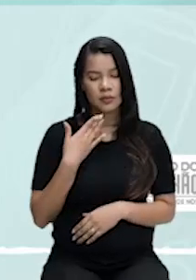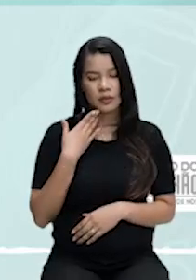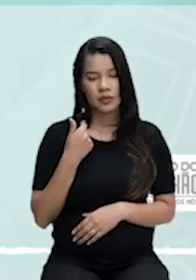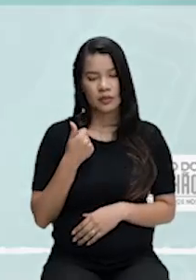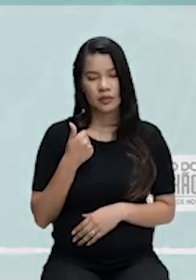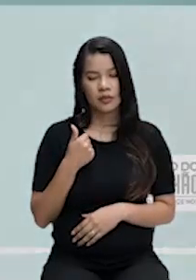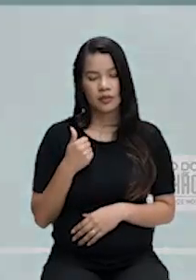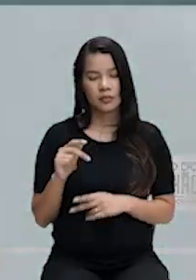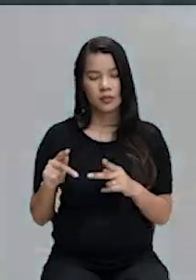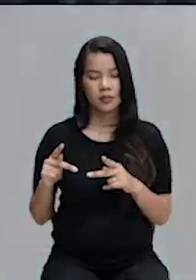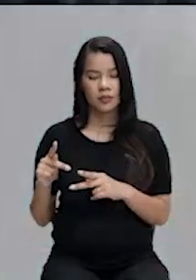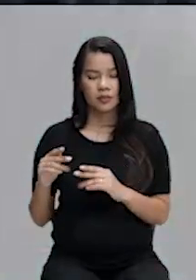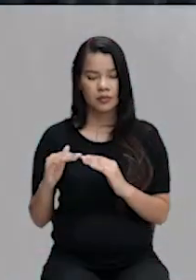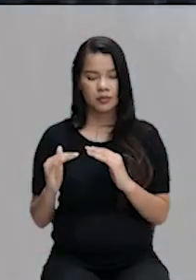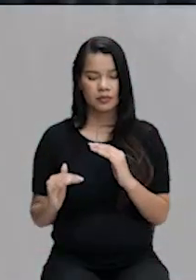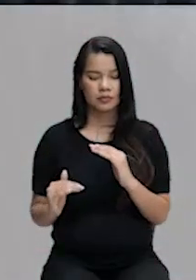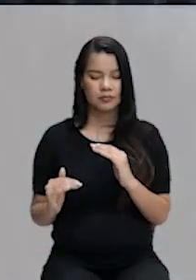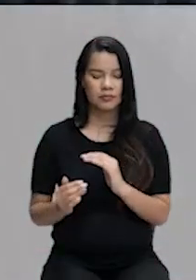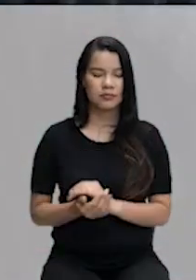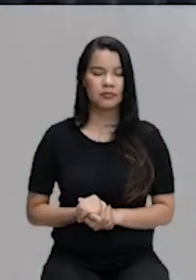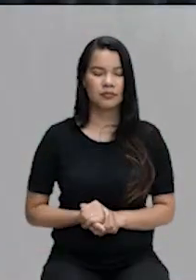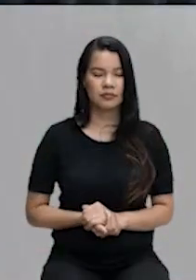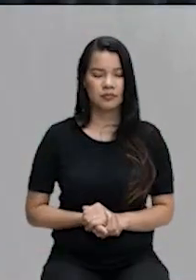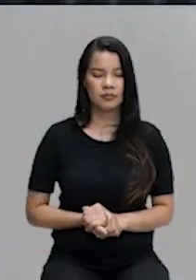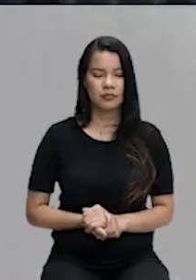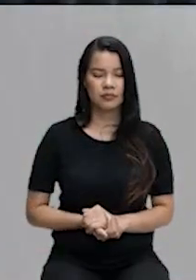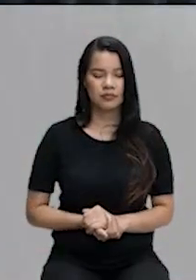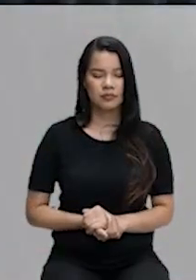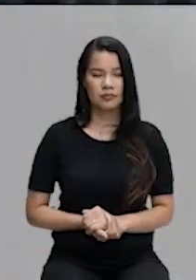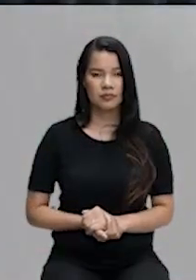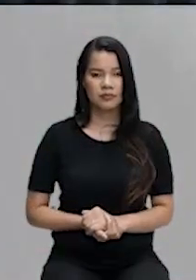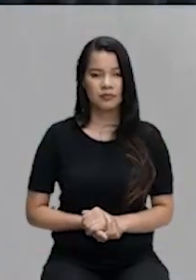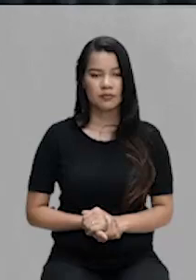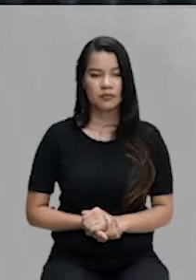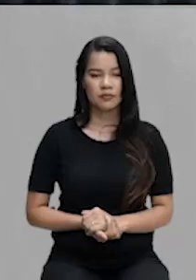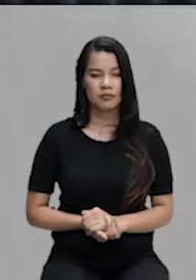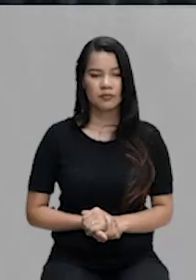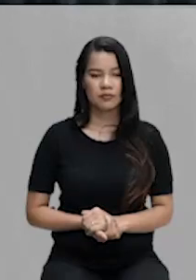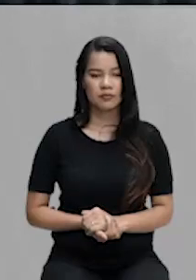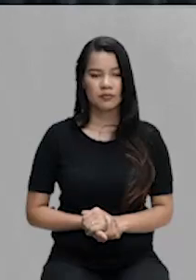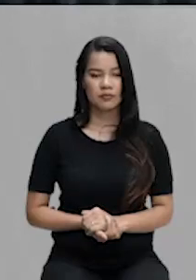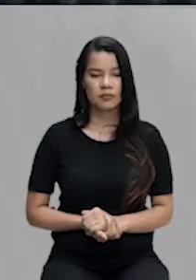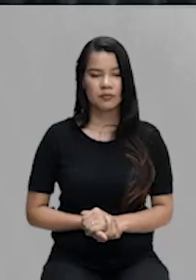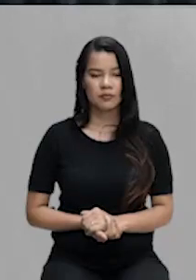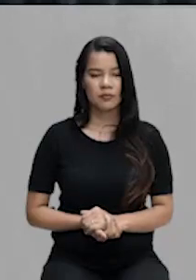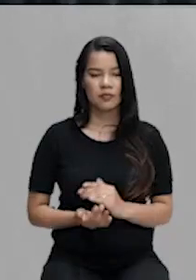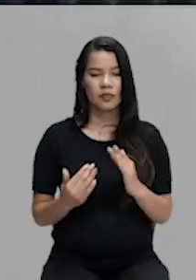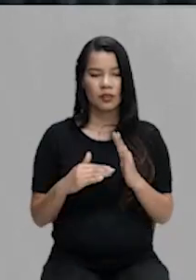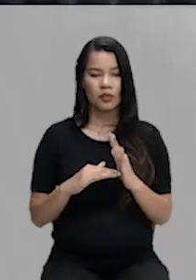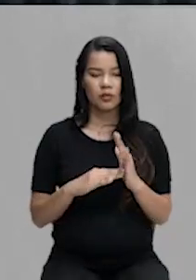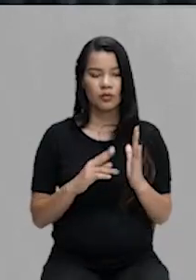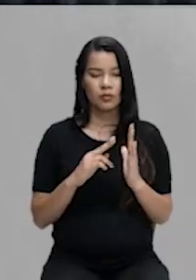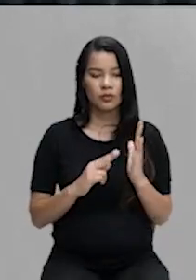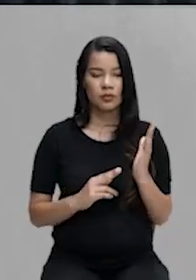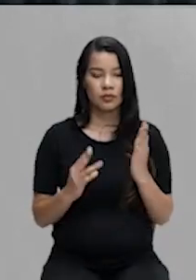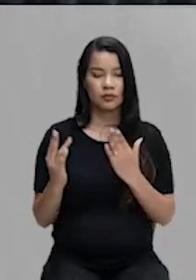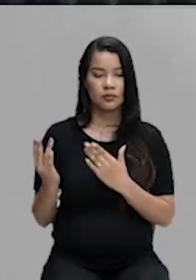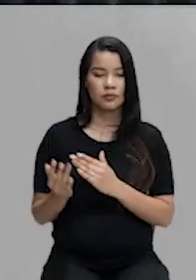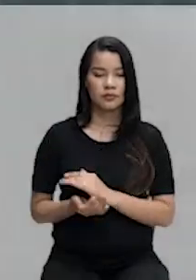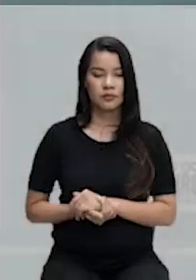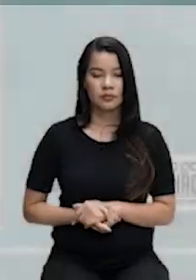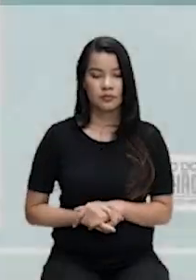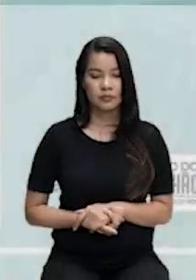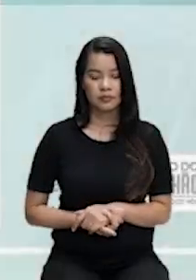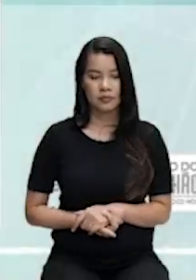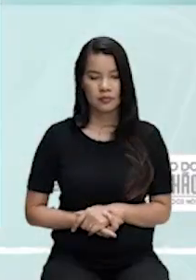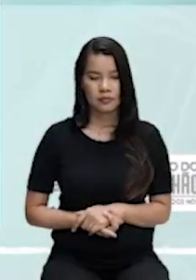a população que está abaixo do nível aí, né? Com a renda bem abaixo. E a última. Querido, o